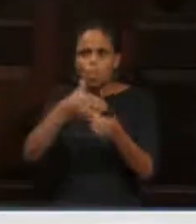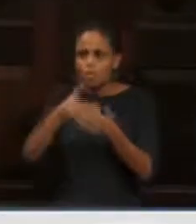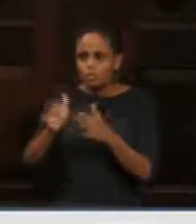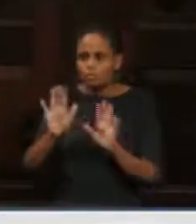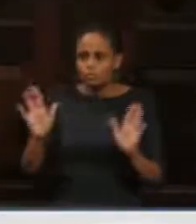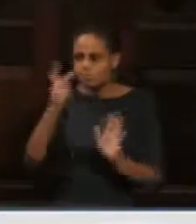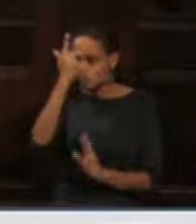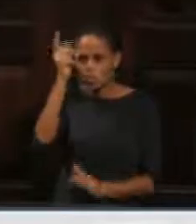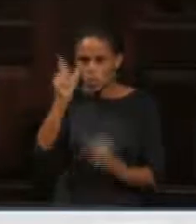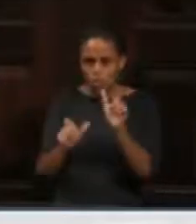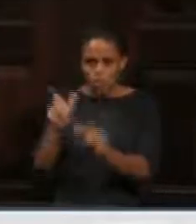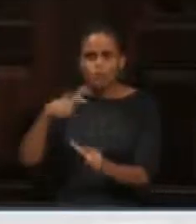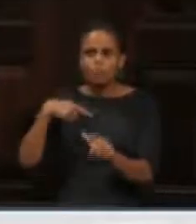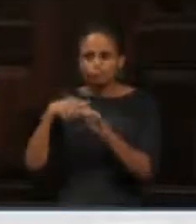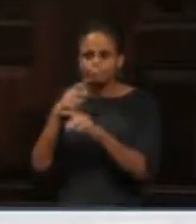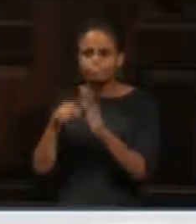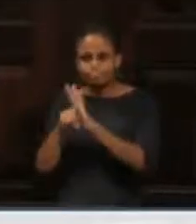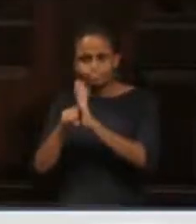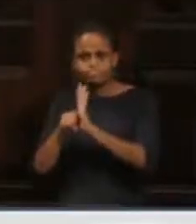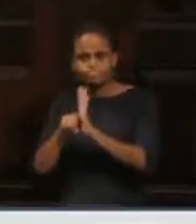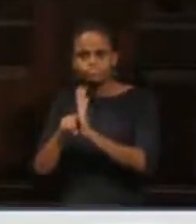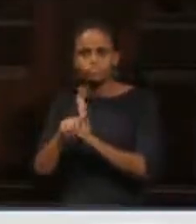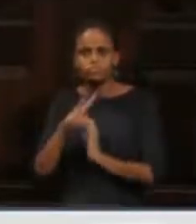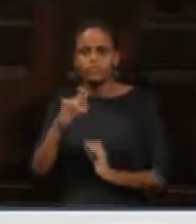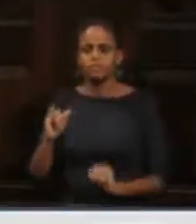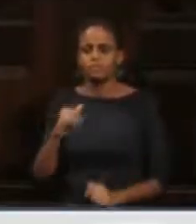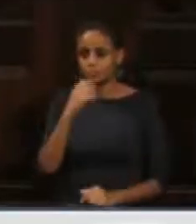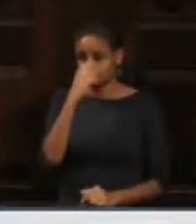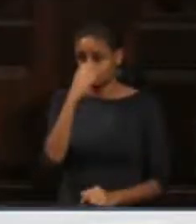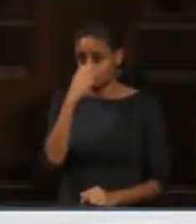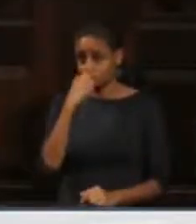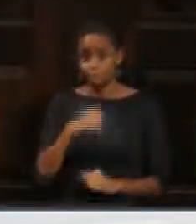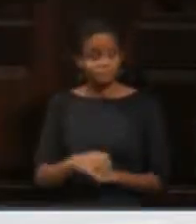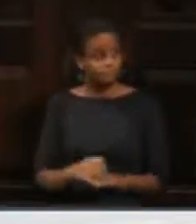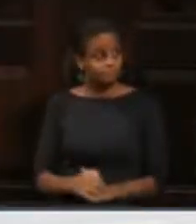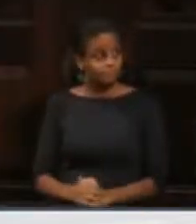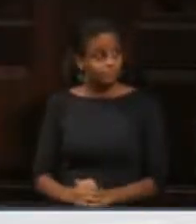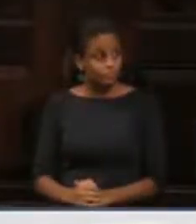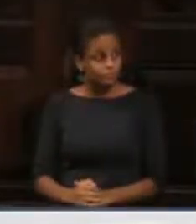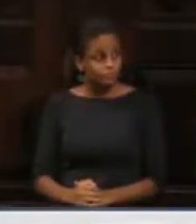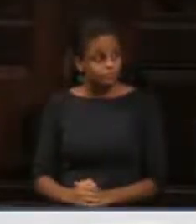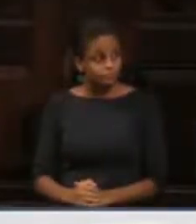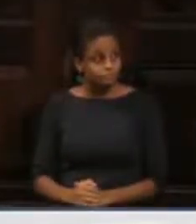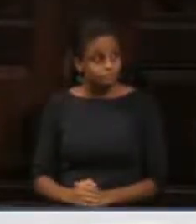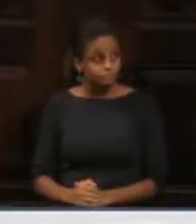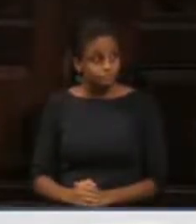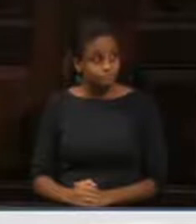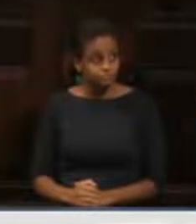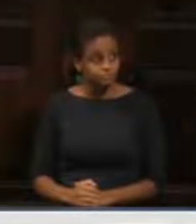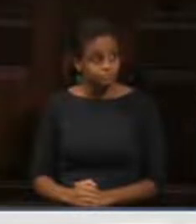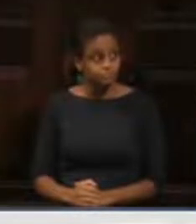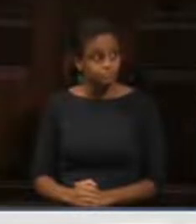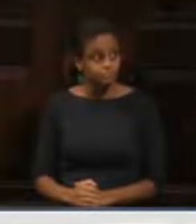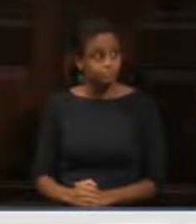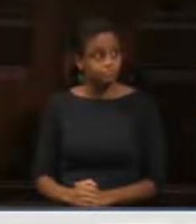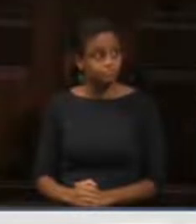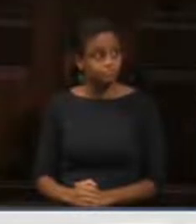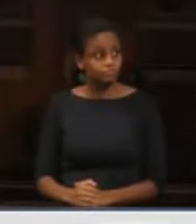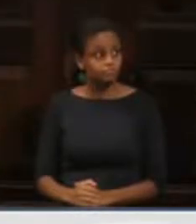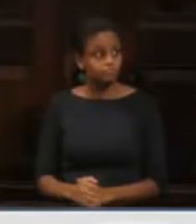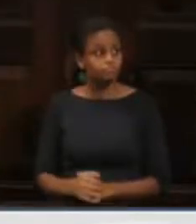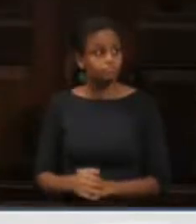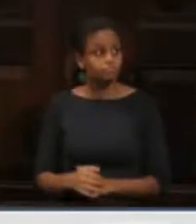Não fui eu, sendo secretário de Fazenda, que disse que não faria o carnaval para colocar o dinheiro na